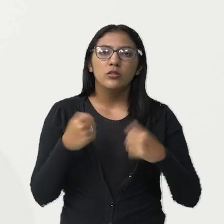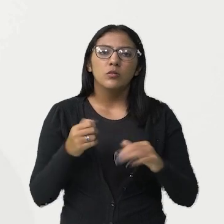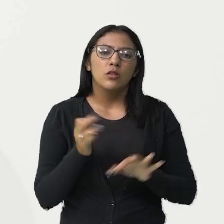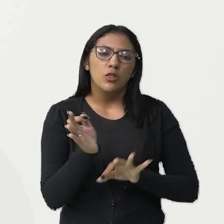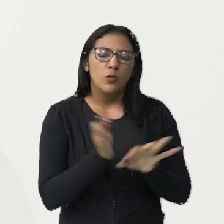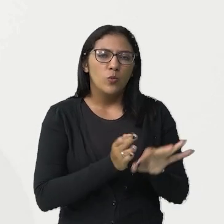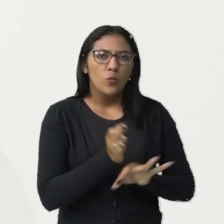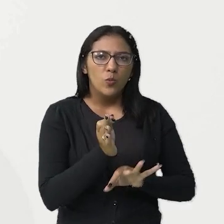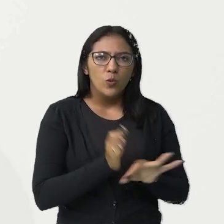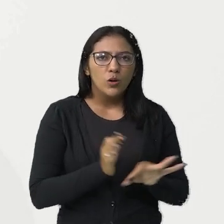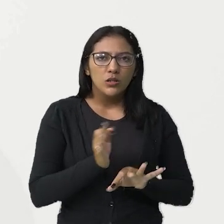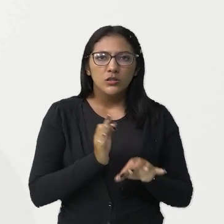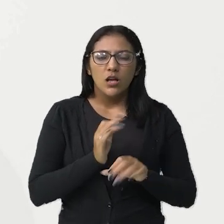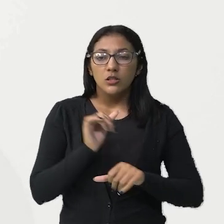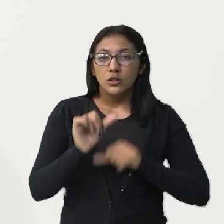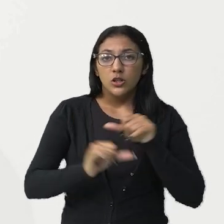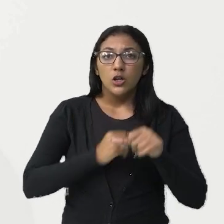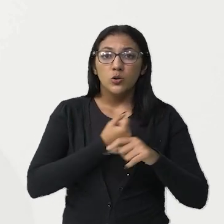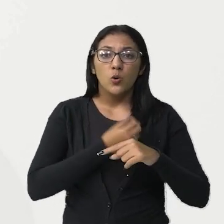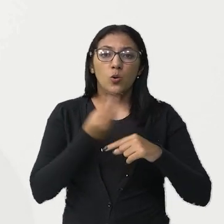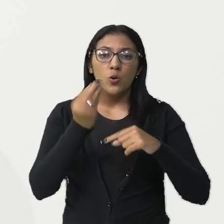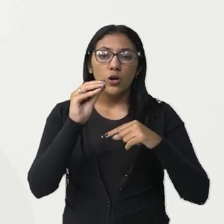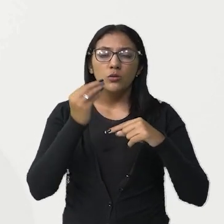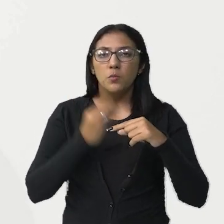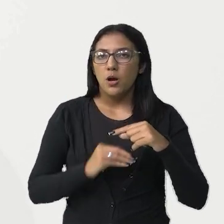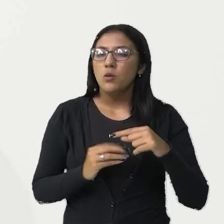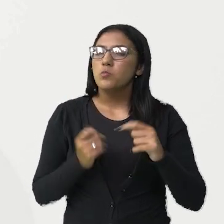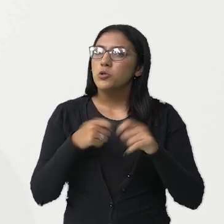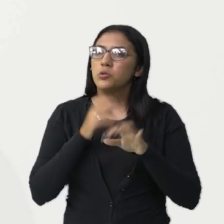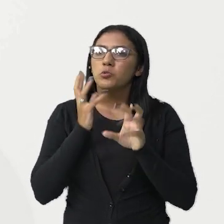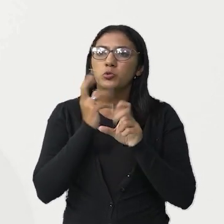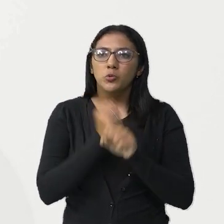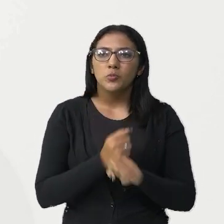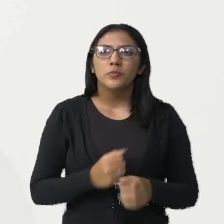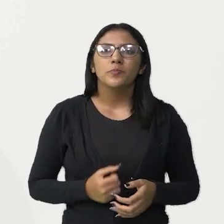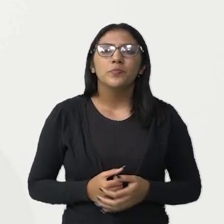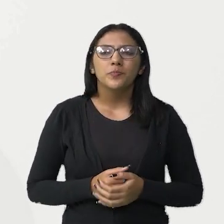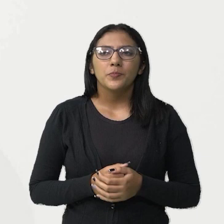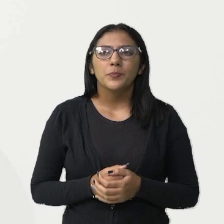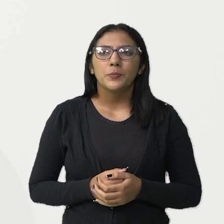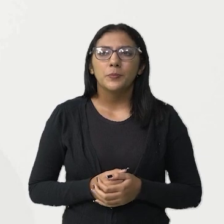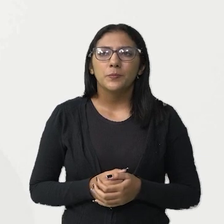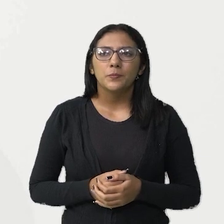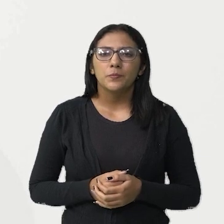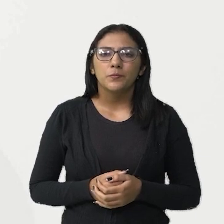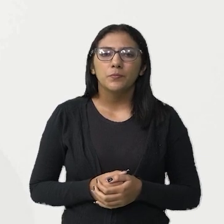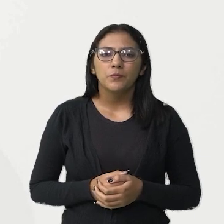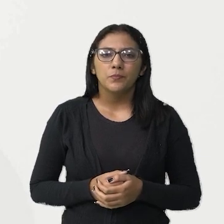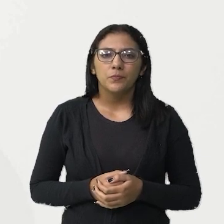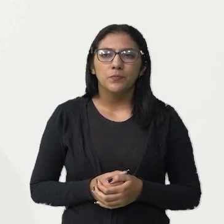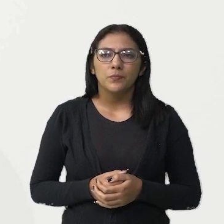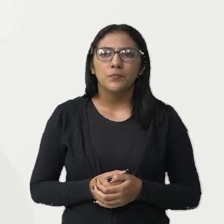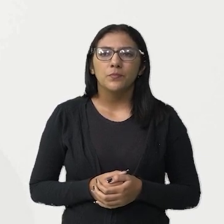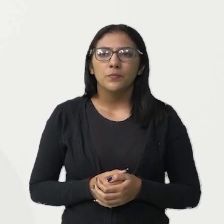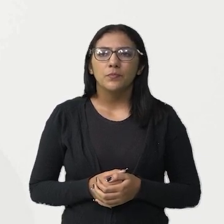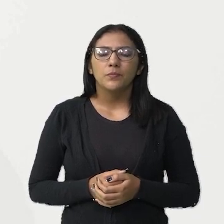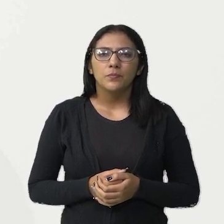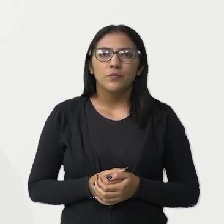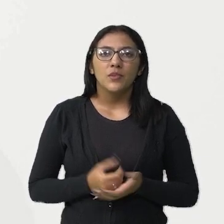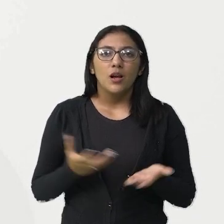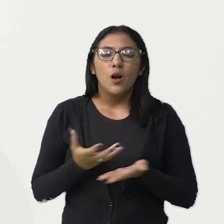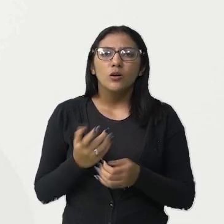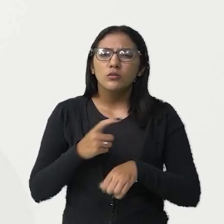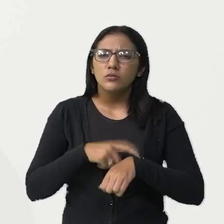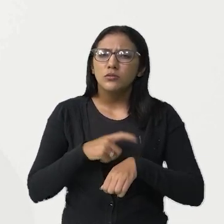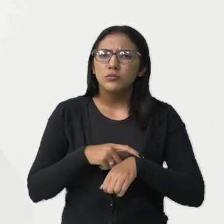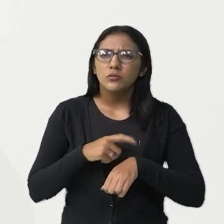essa inversão para poder fazer sentido aí o nosso problema, tá bom? Nós temos aí uns minutinhos a mais.